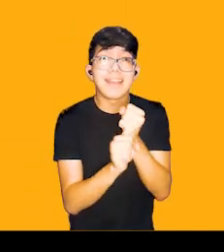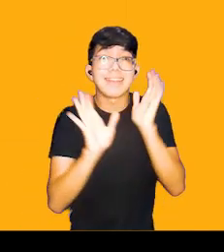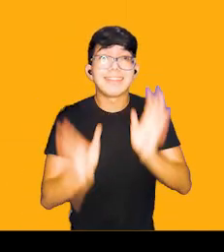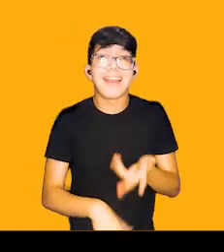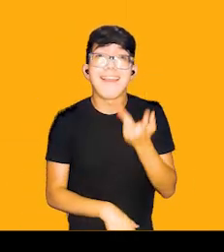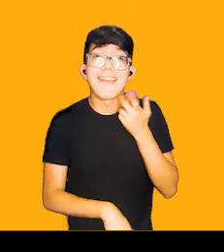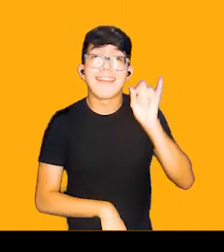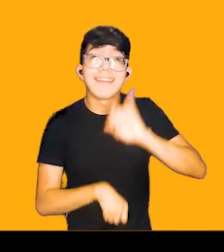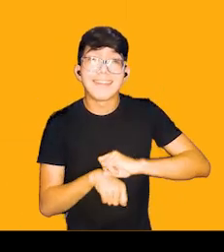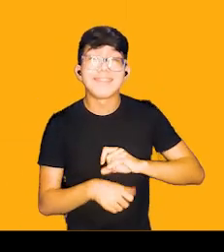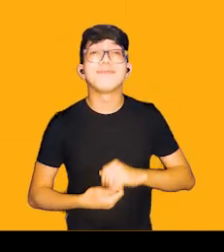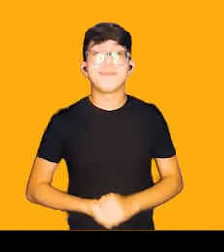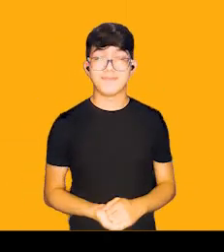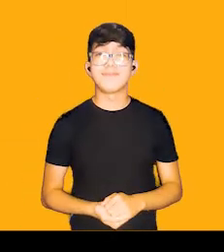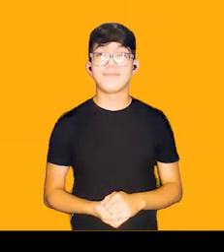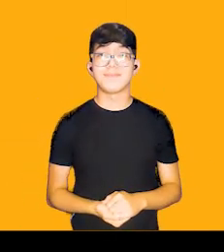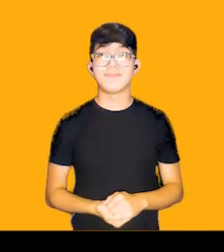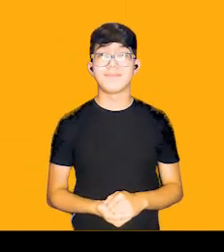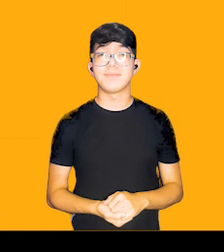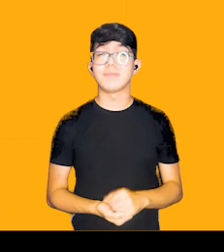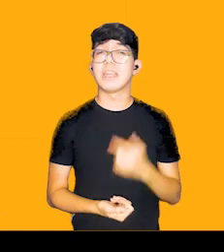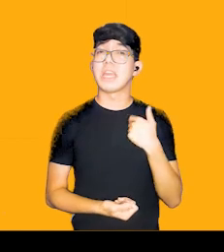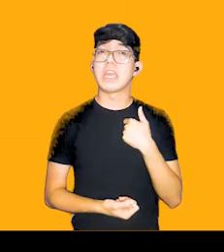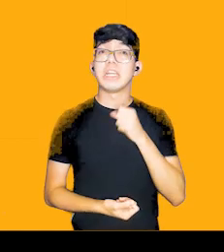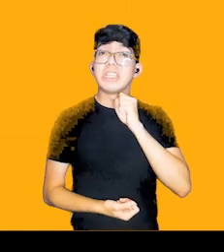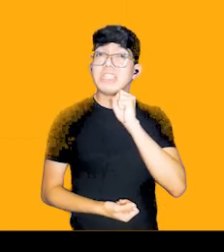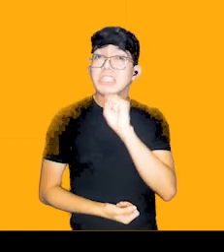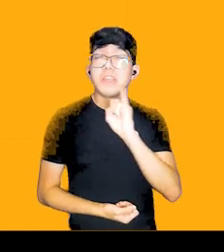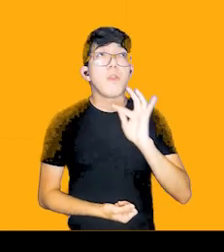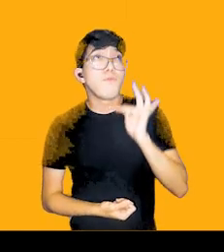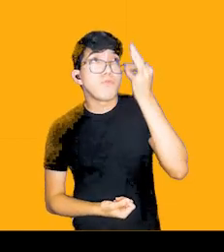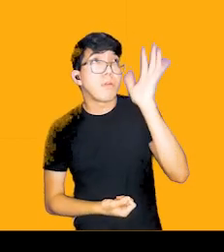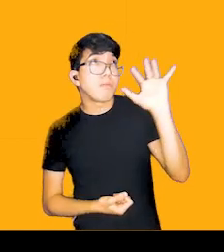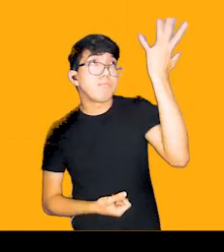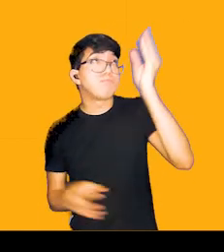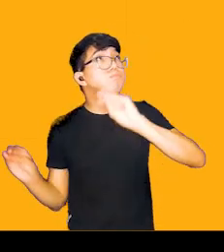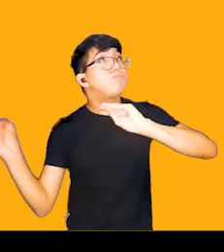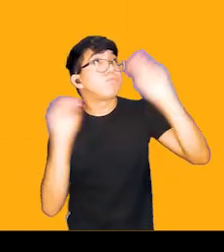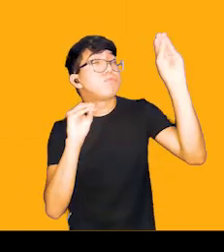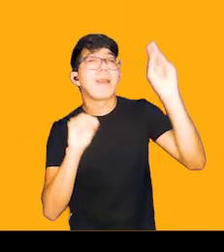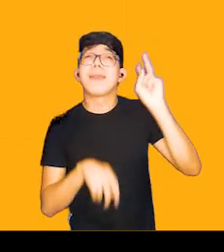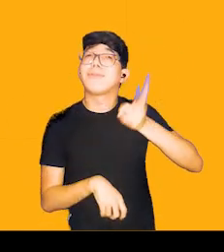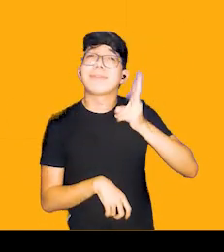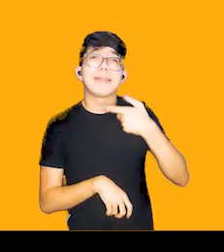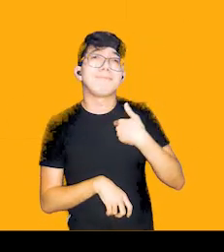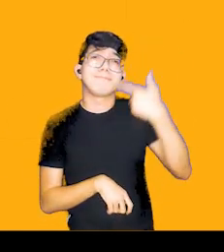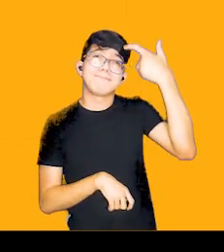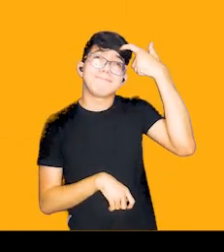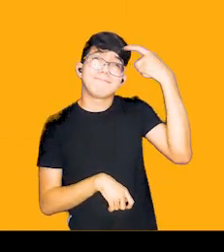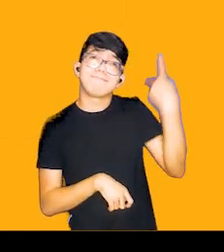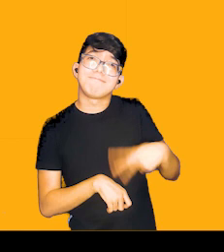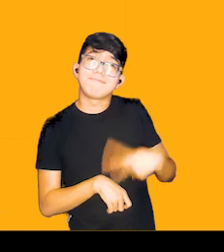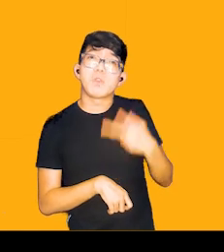Paulo, estou aqui há 40 anos, em Fortaleza, né? E mesmo saindo daqui,